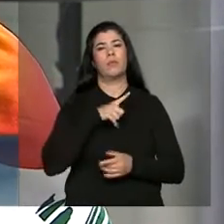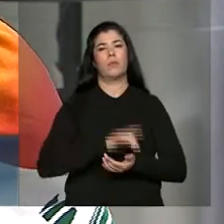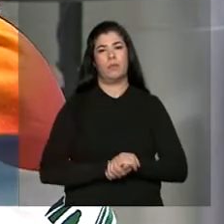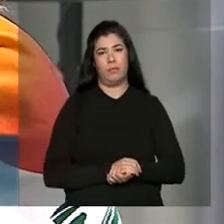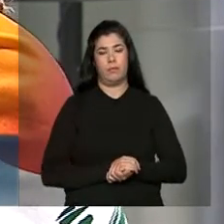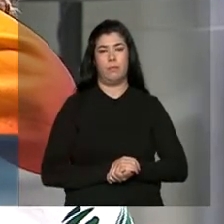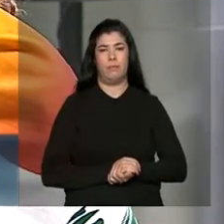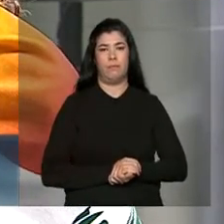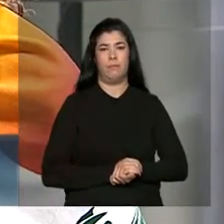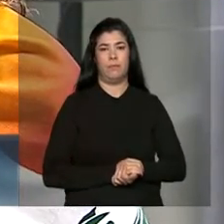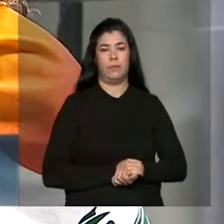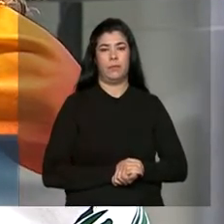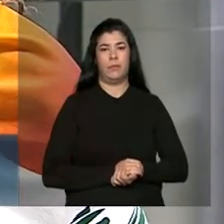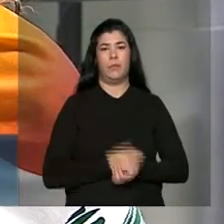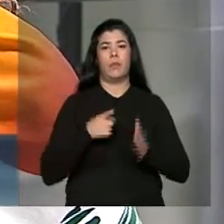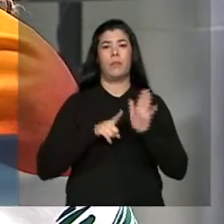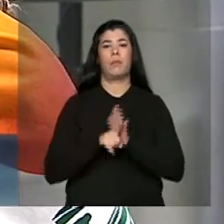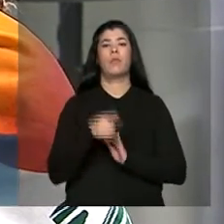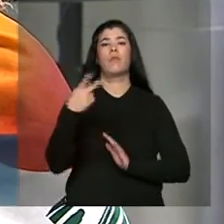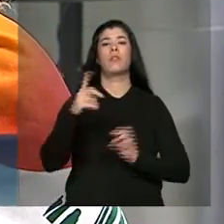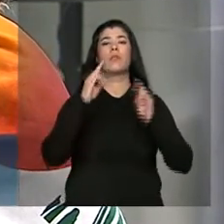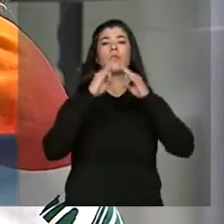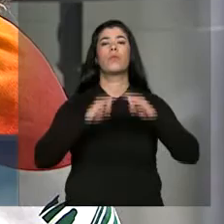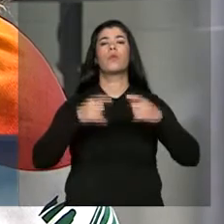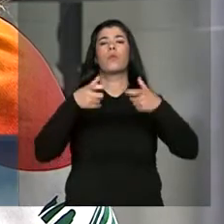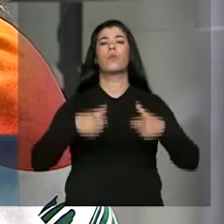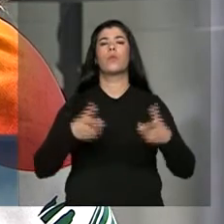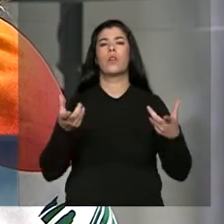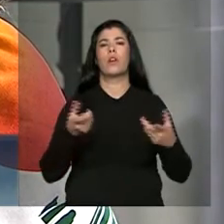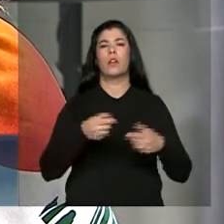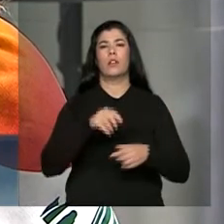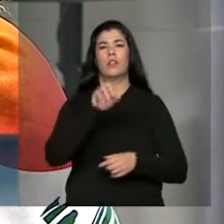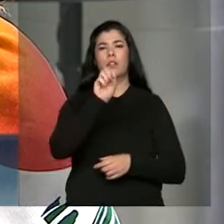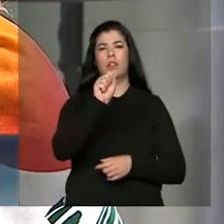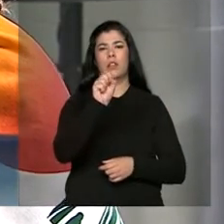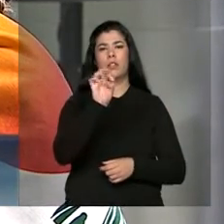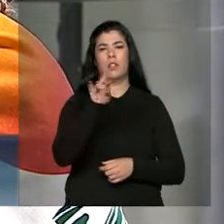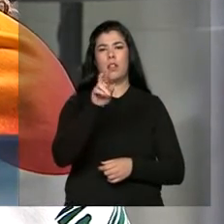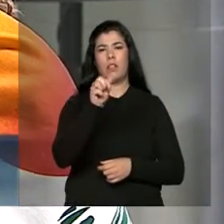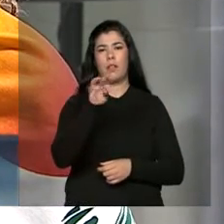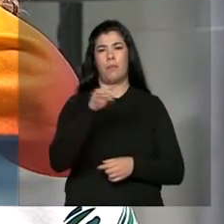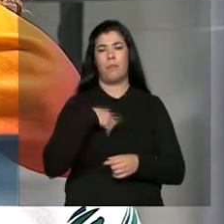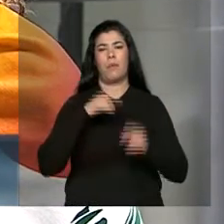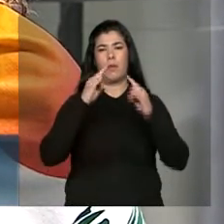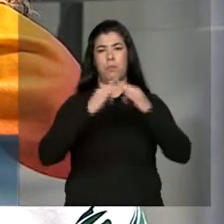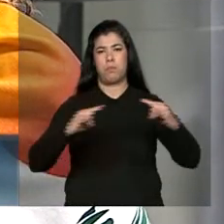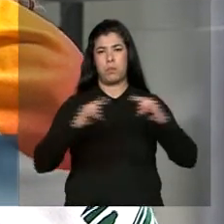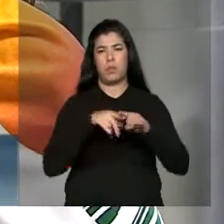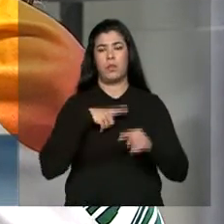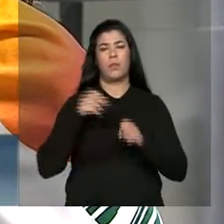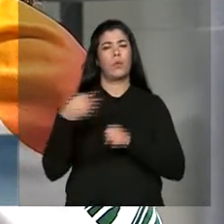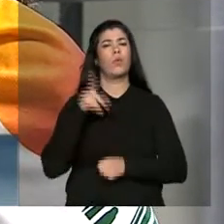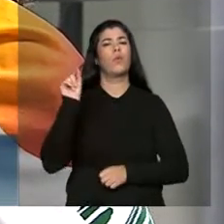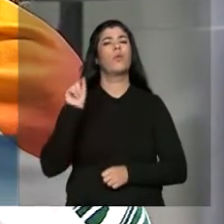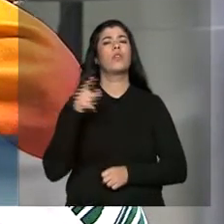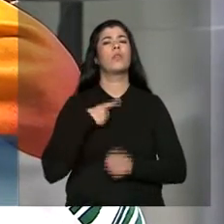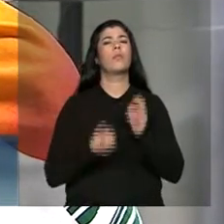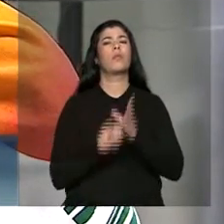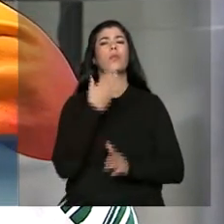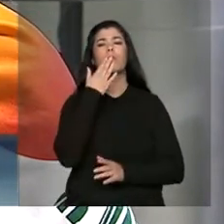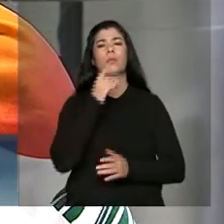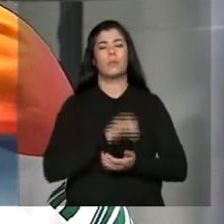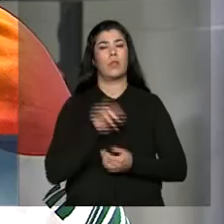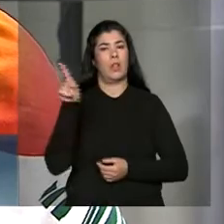a agricultura familiar. Qual o assentamento de vocês? É um assentamento relativamente novo. O que vocês produzem lá? O